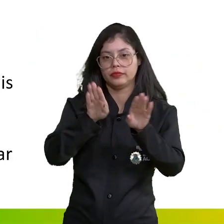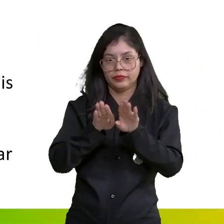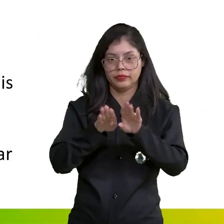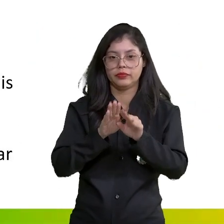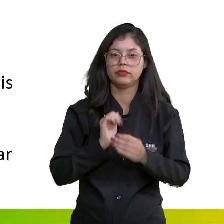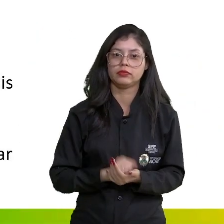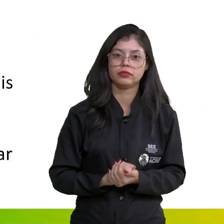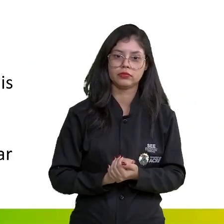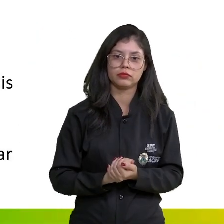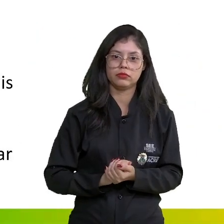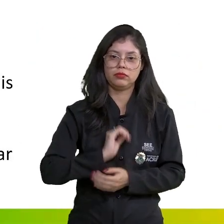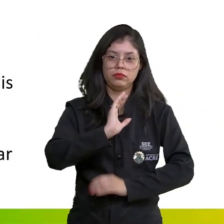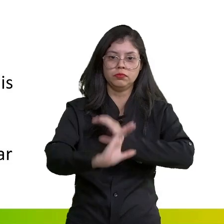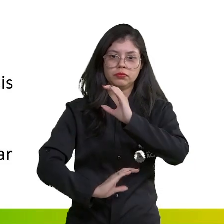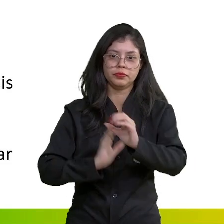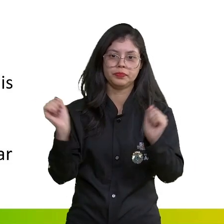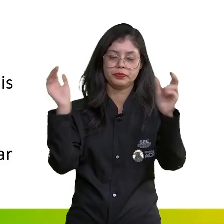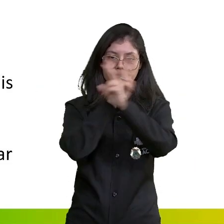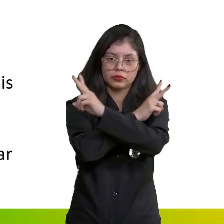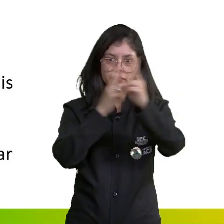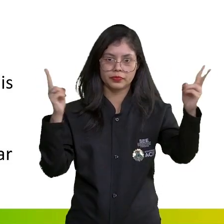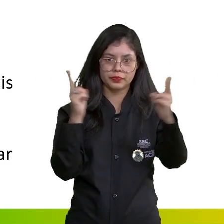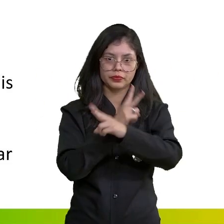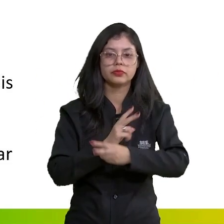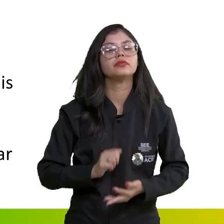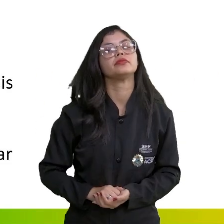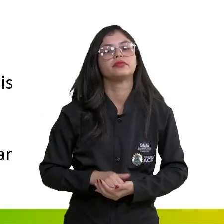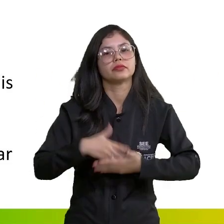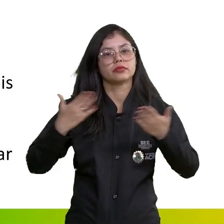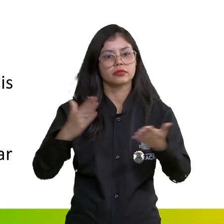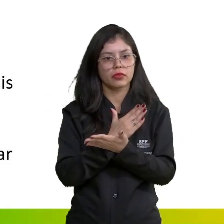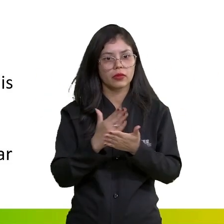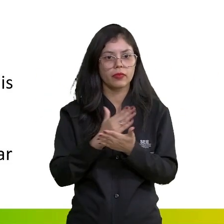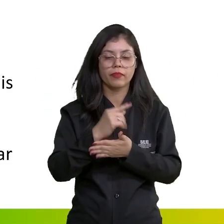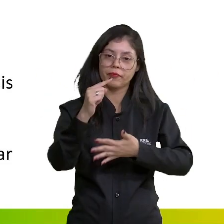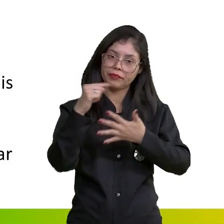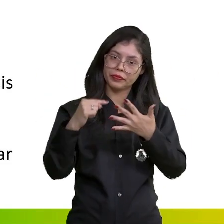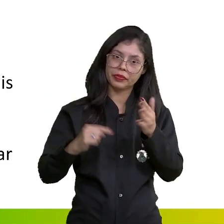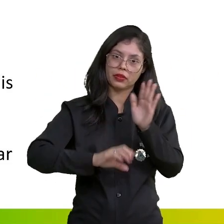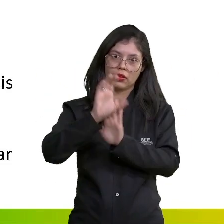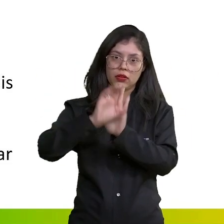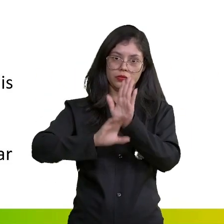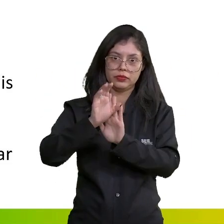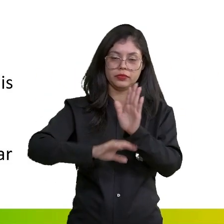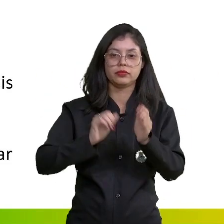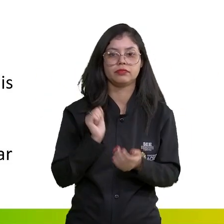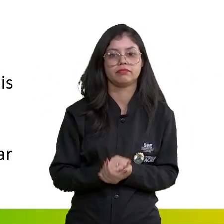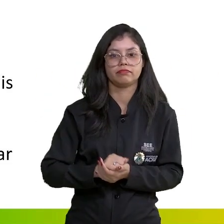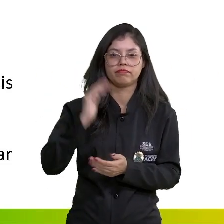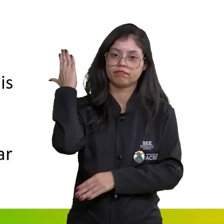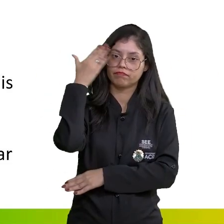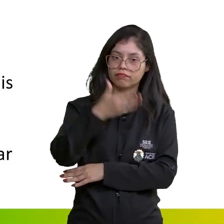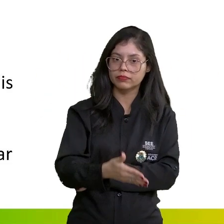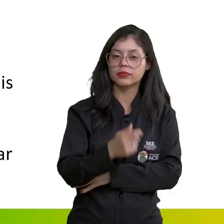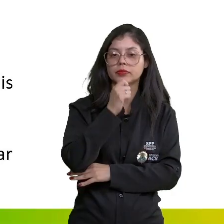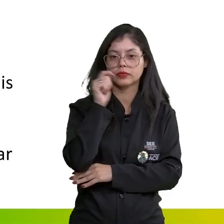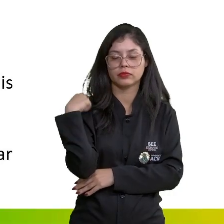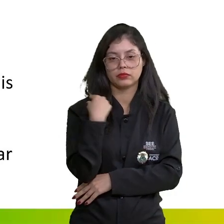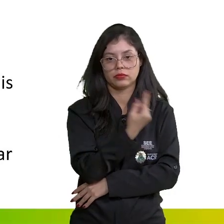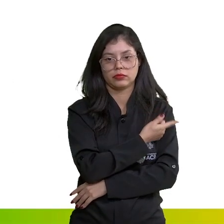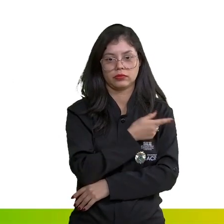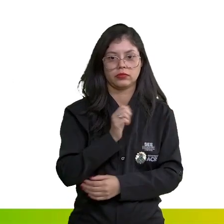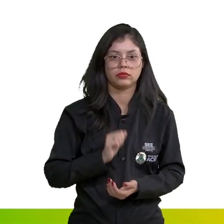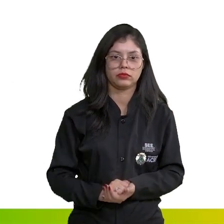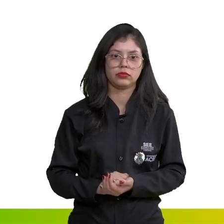na circulação dos ventos, tá? Então, esses alguns são os conceitos aí da física que afeta diretamente o nosso,